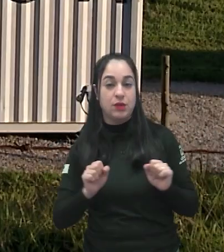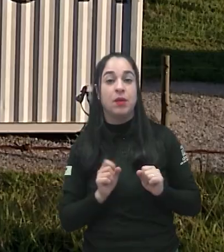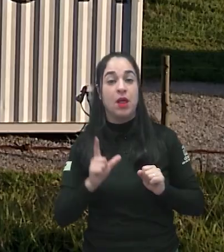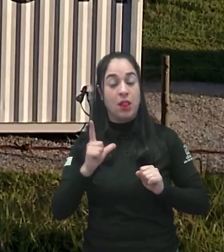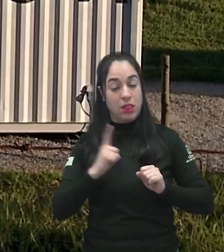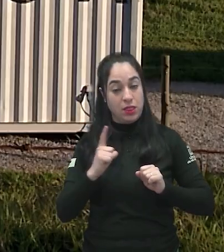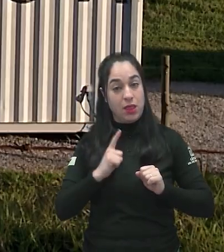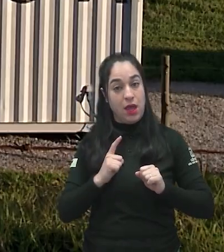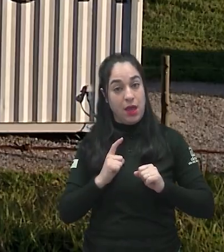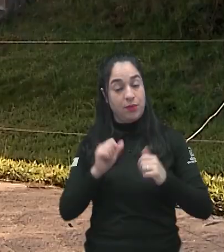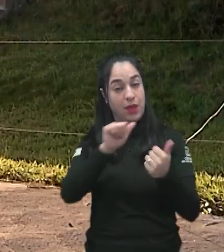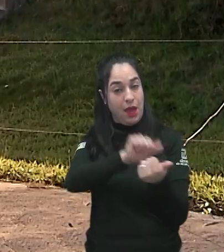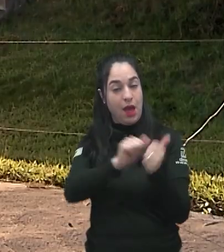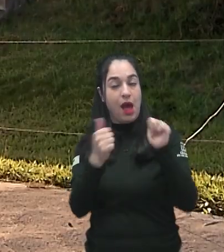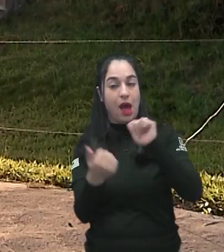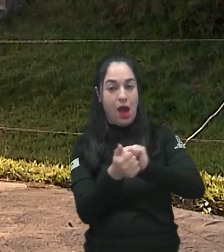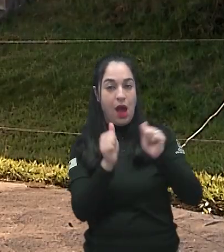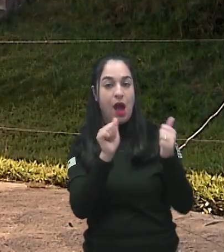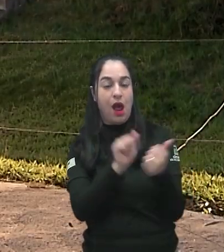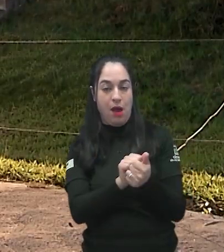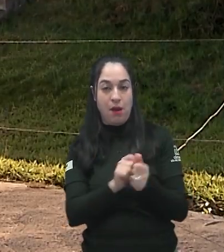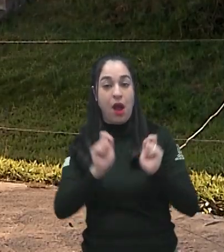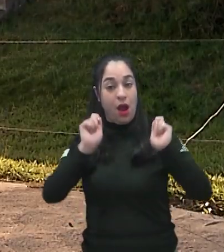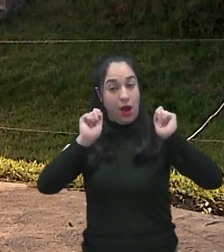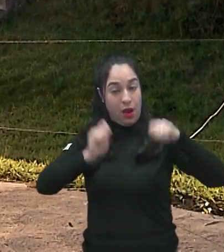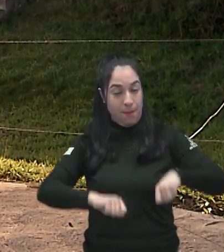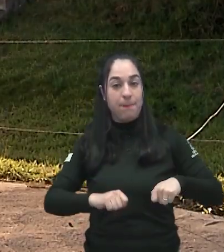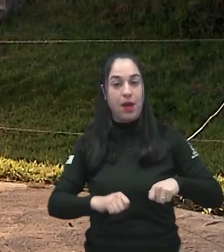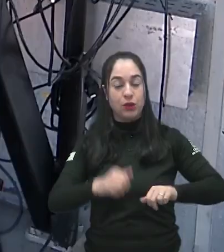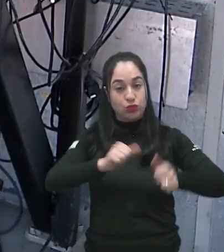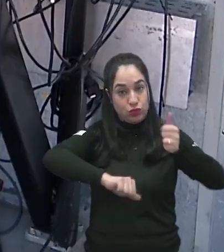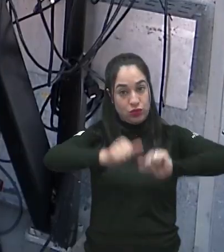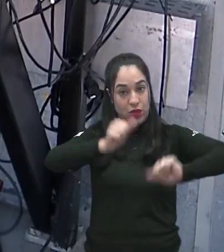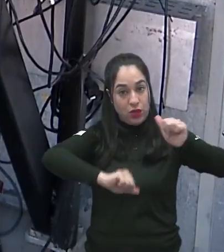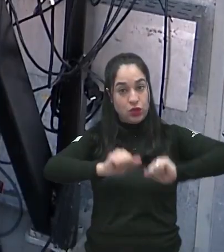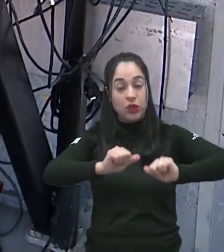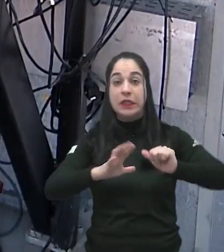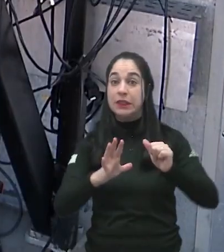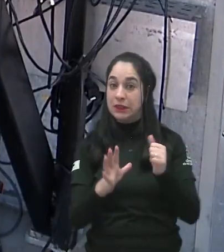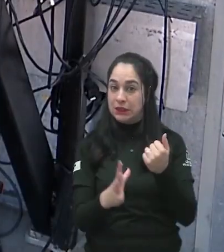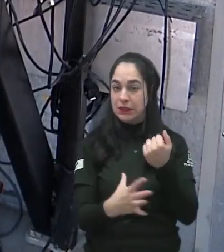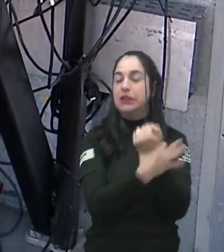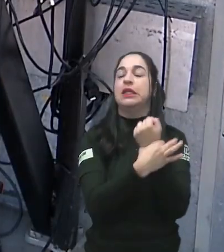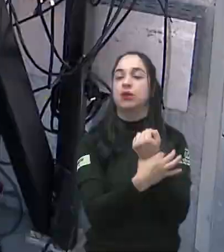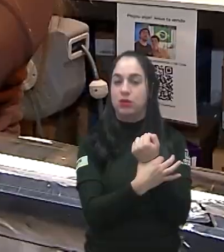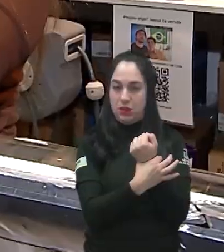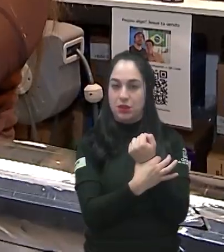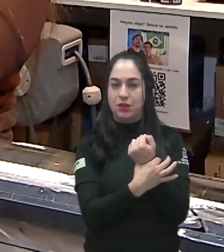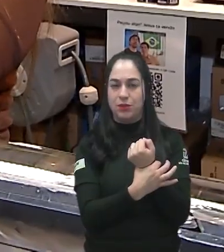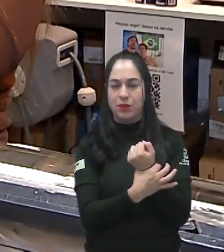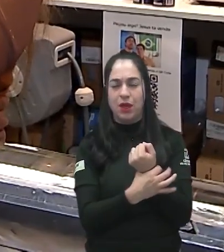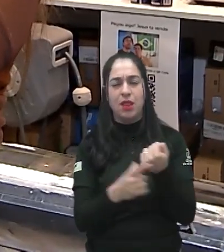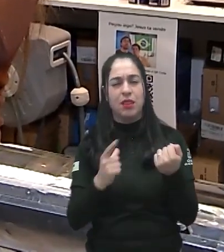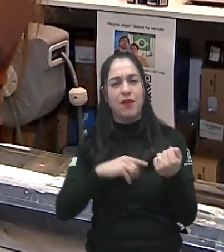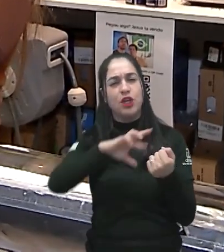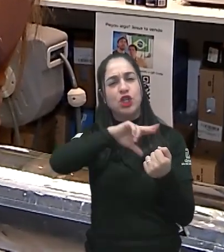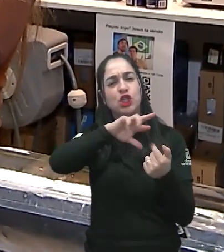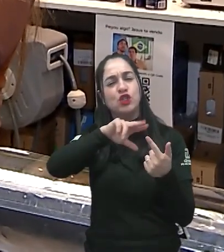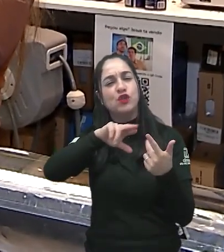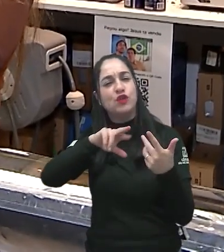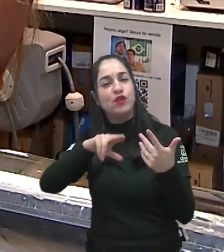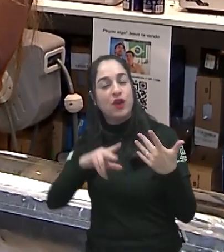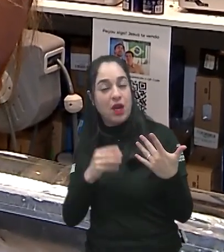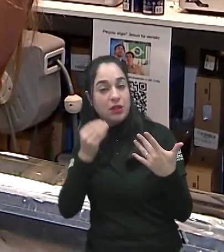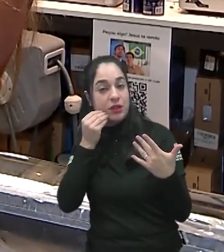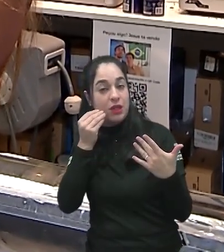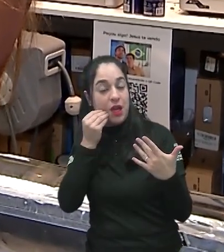possui alguns contêineres adaptados justamente para que os testes sejam realizados com segurança. Foi a partir dessas